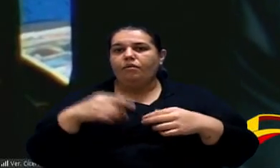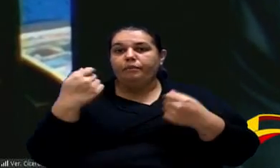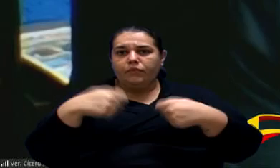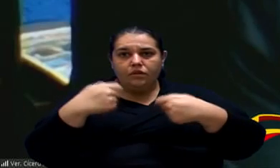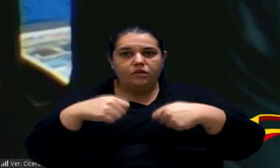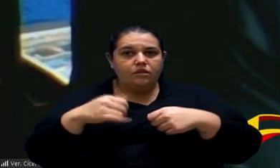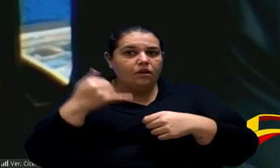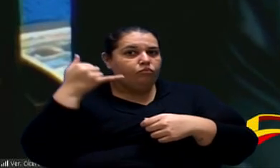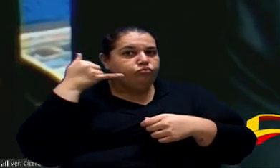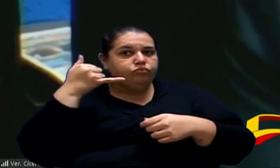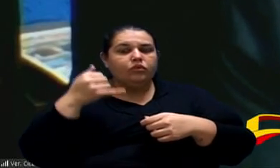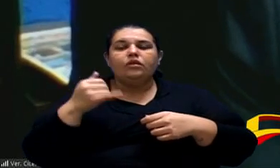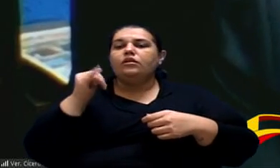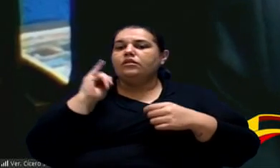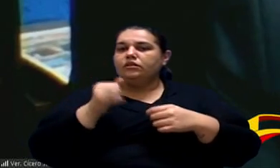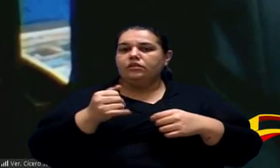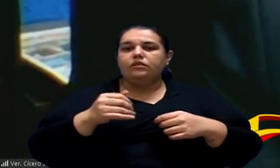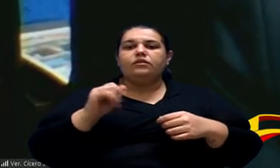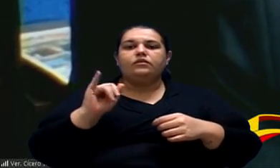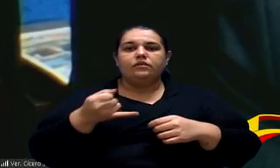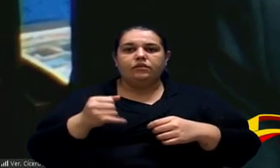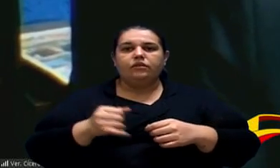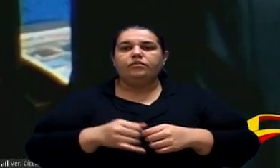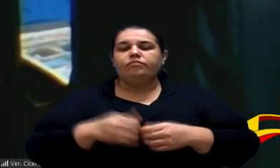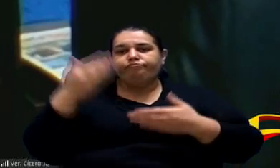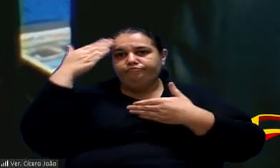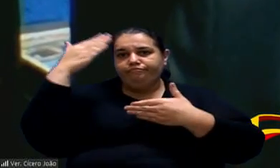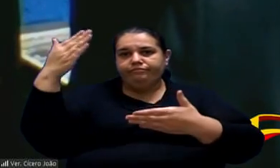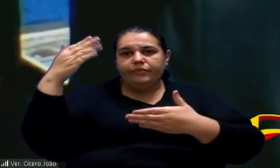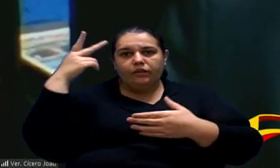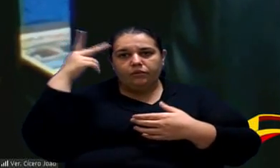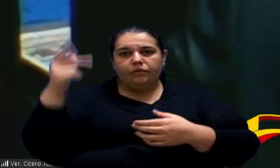é importante. Somente isso, presidente. Muito obrigado.